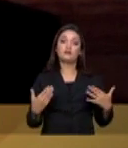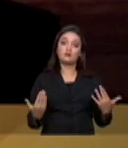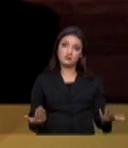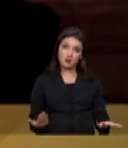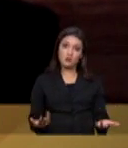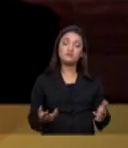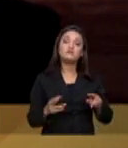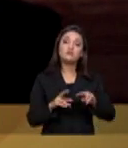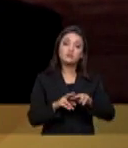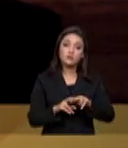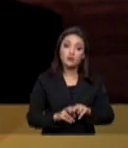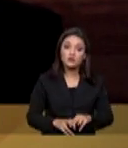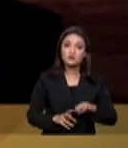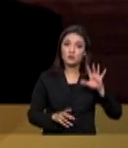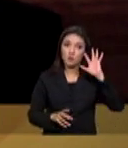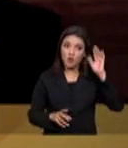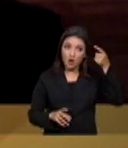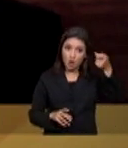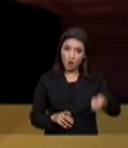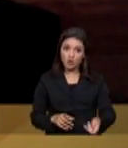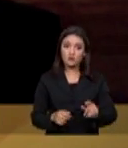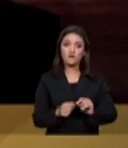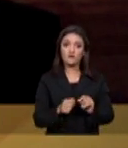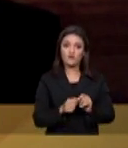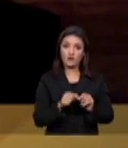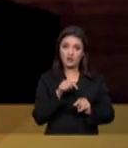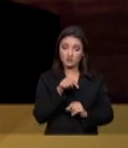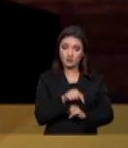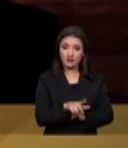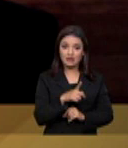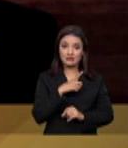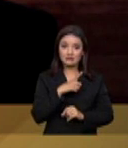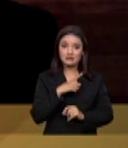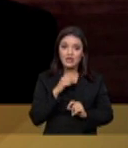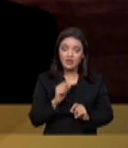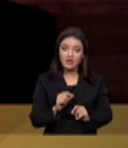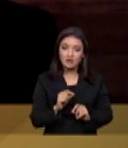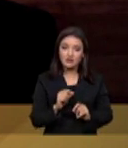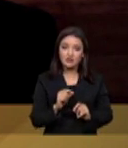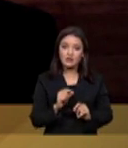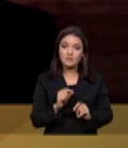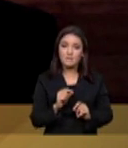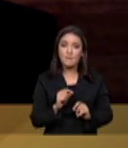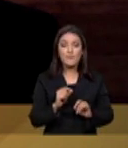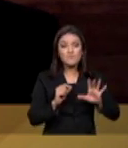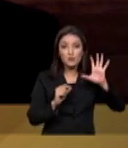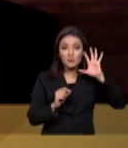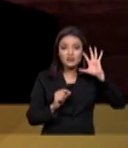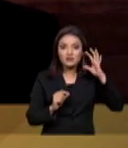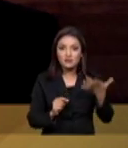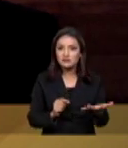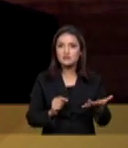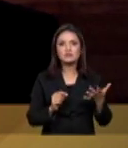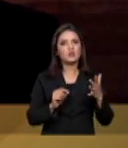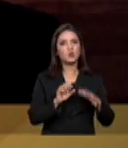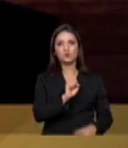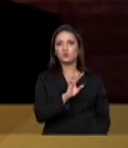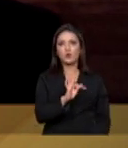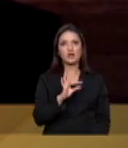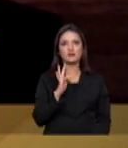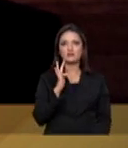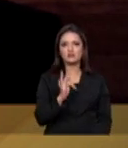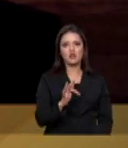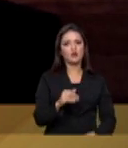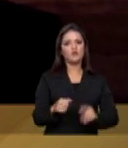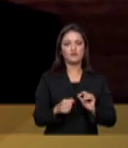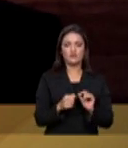prejuízo disso o acórdão embargado 70 a força moral e persuasiva de uma decisão da mais alta corte do país